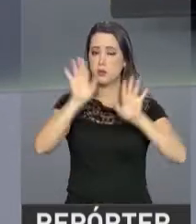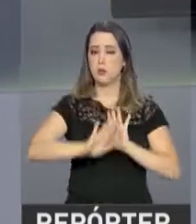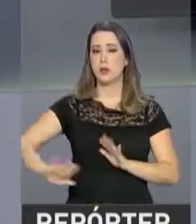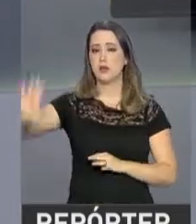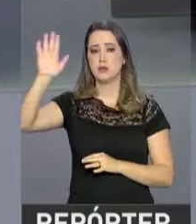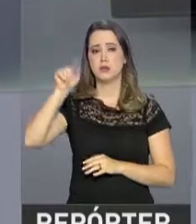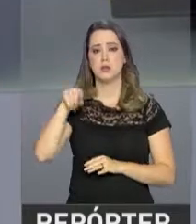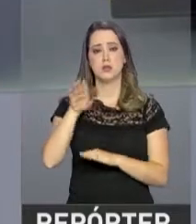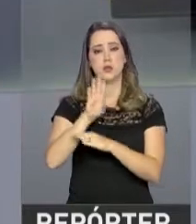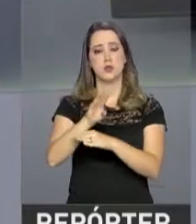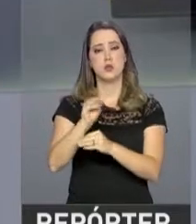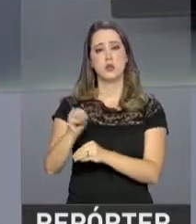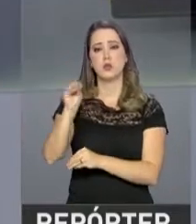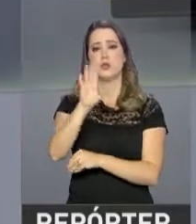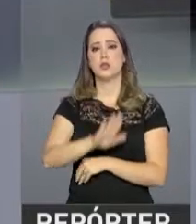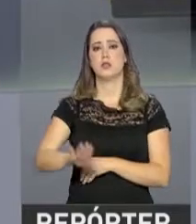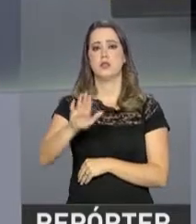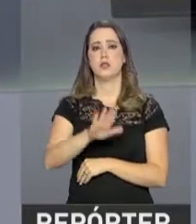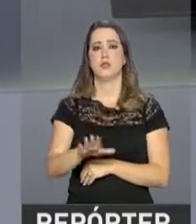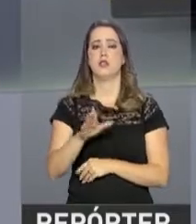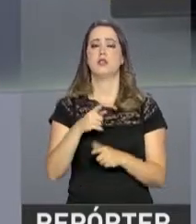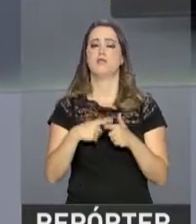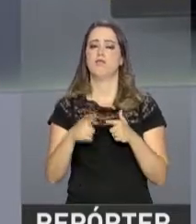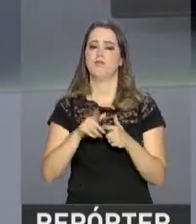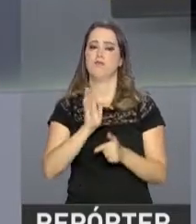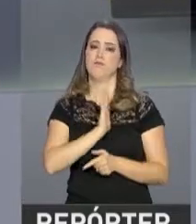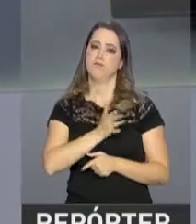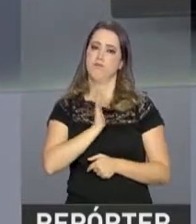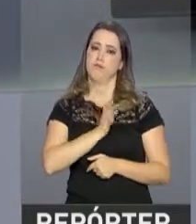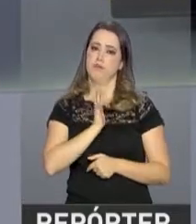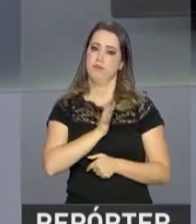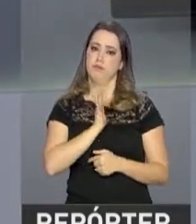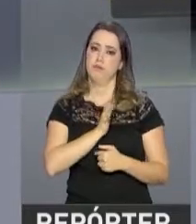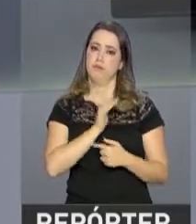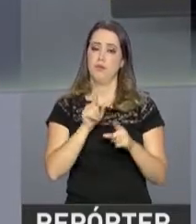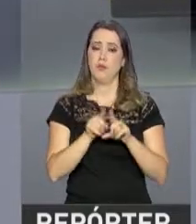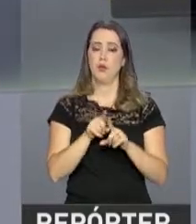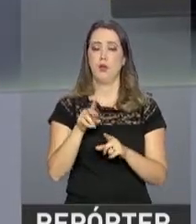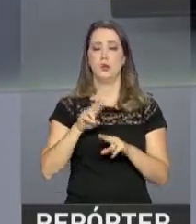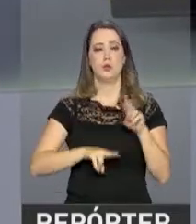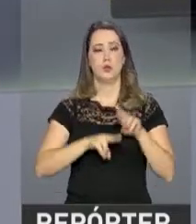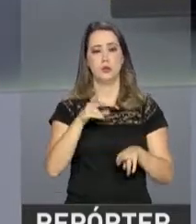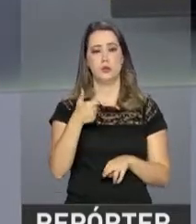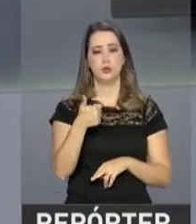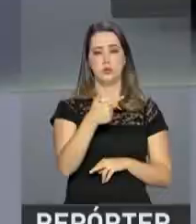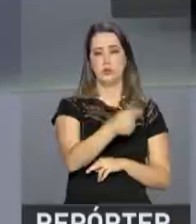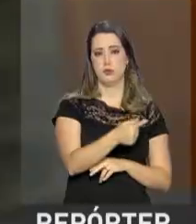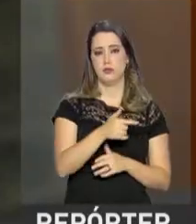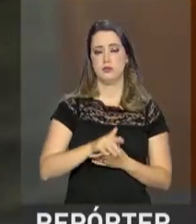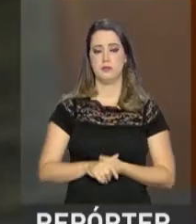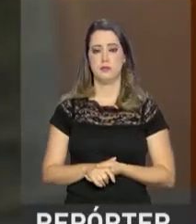Plano Nacional de Assistência à Criança Cardiopata Congênita, em junho de 2017.